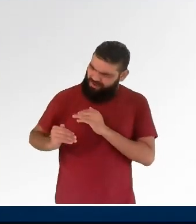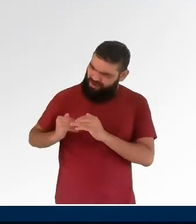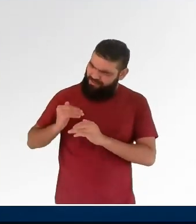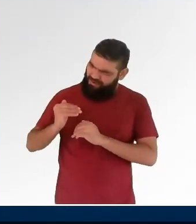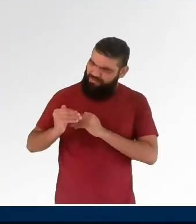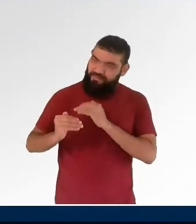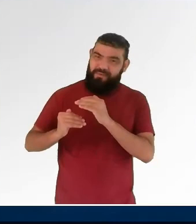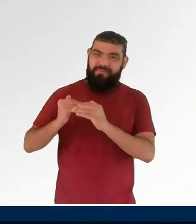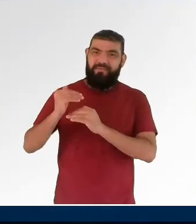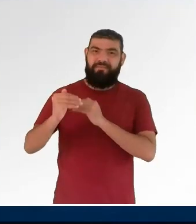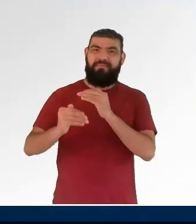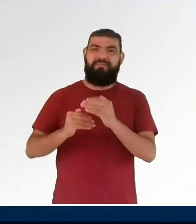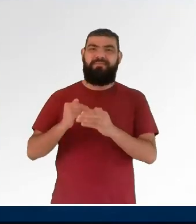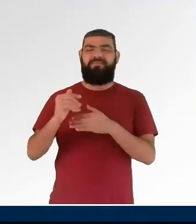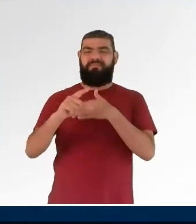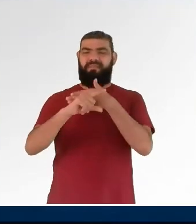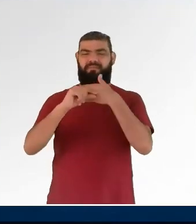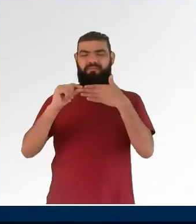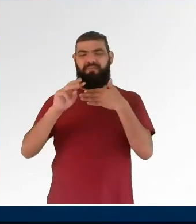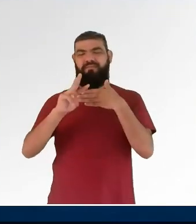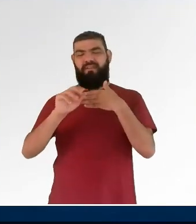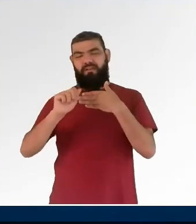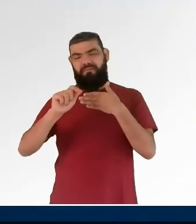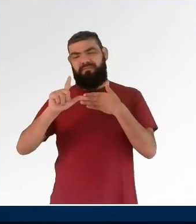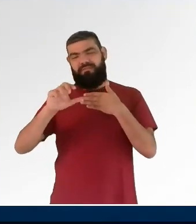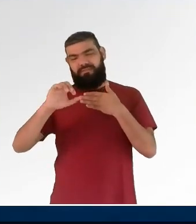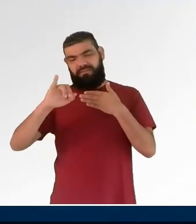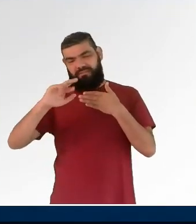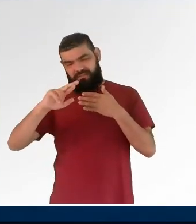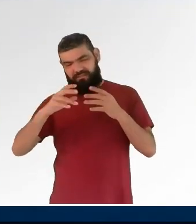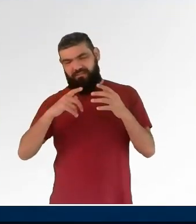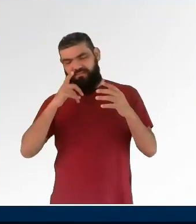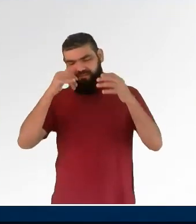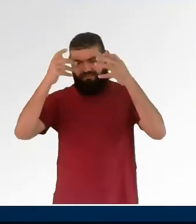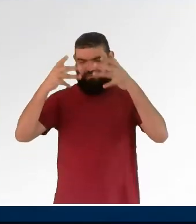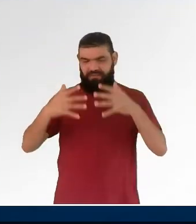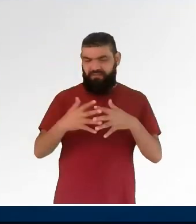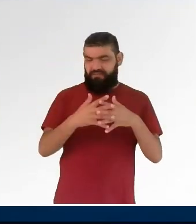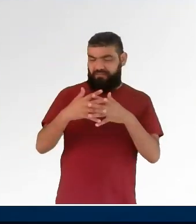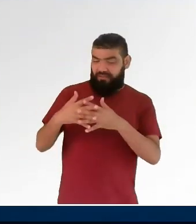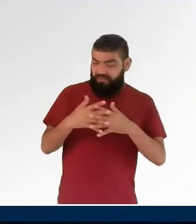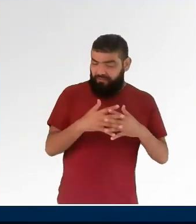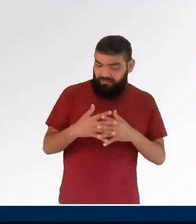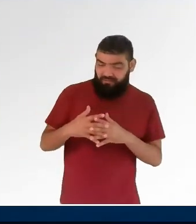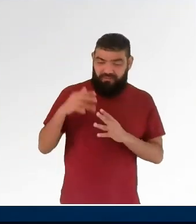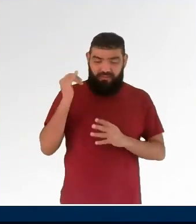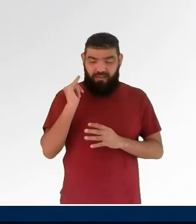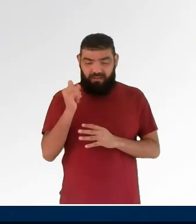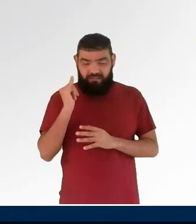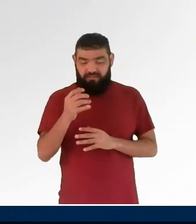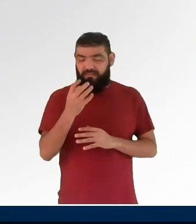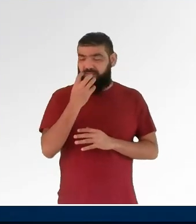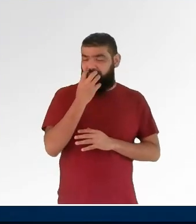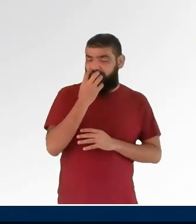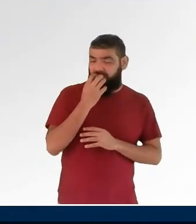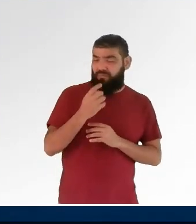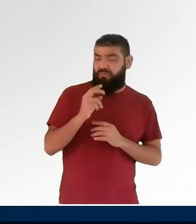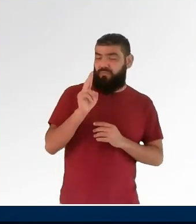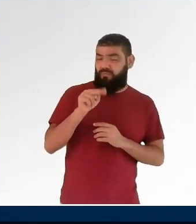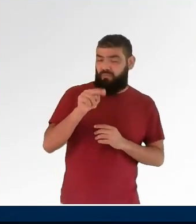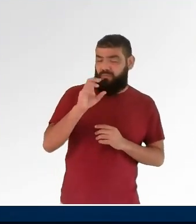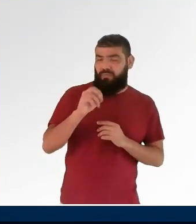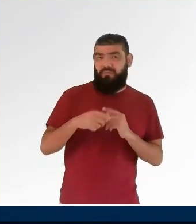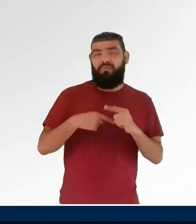Carrasco. Eu fui contando ali o conflito gerador da narrativa, o cachorro Uno, também tivemos